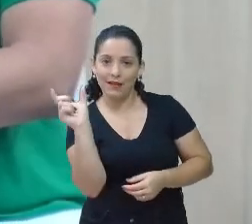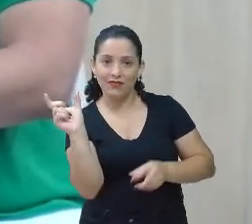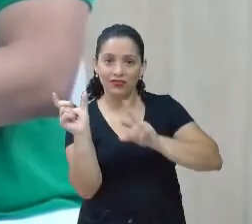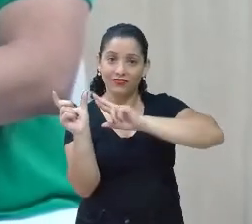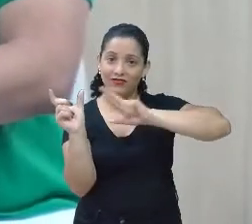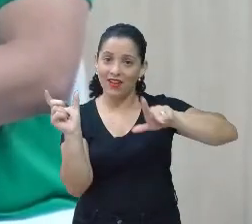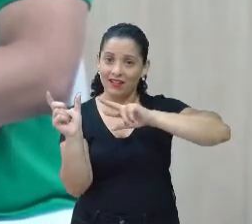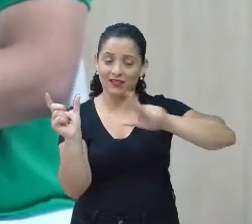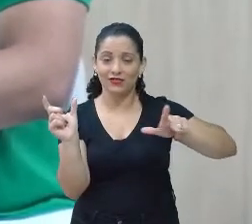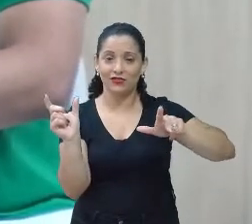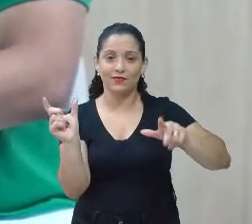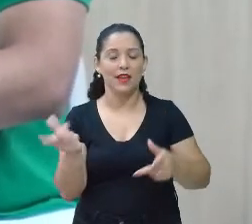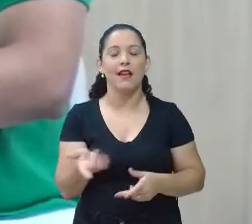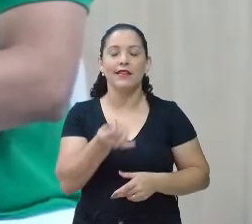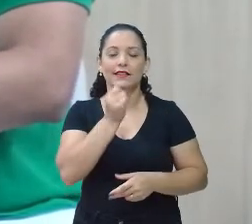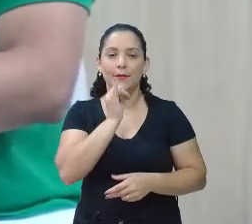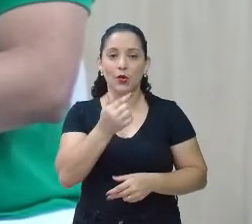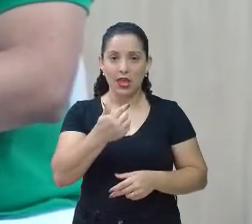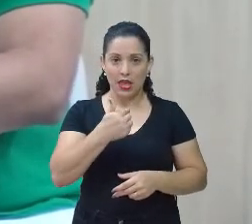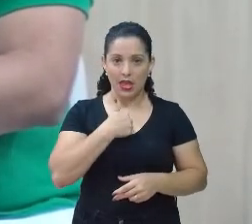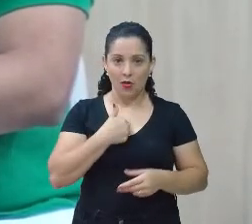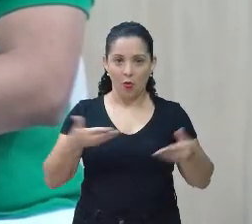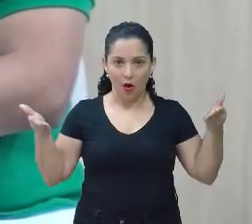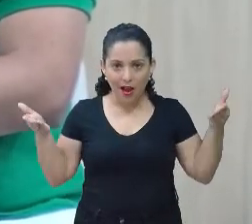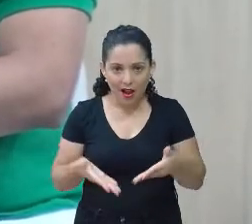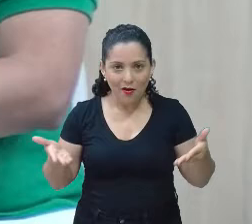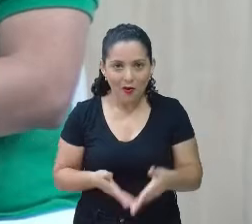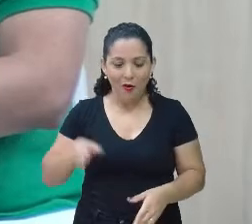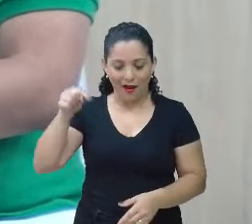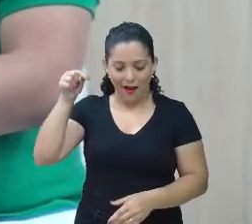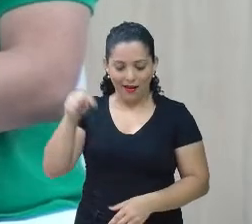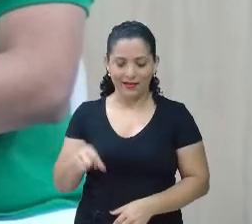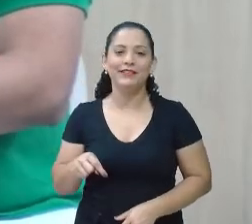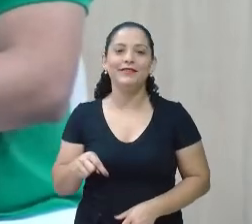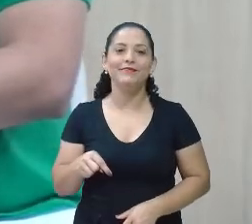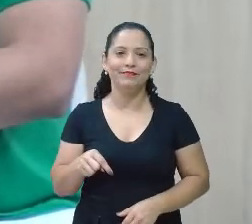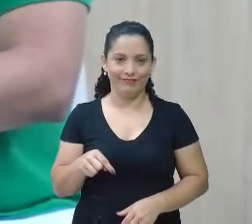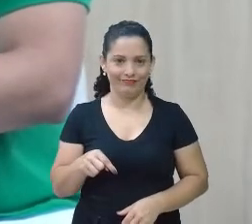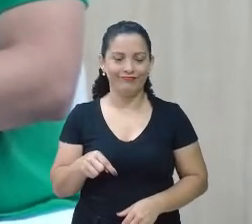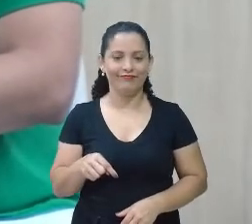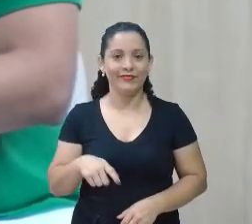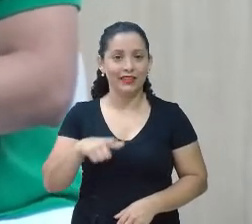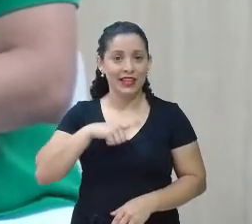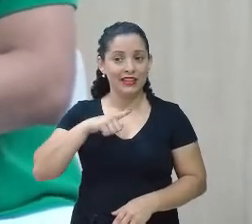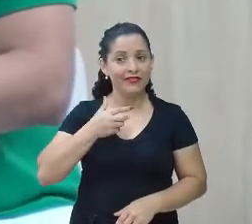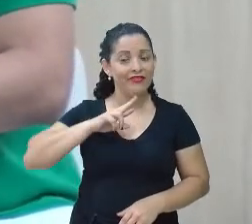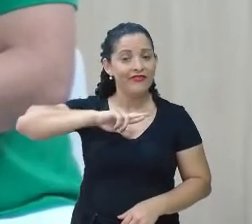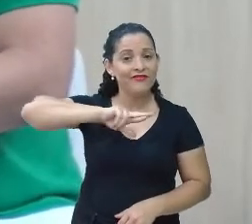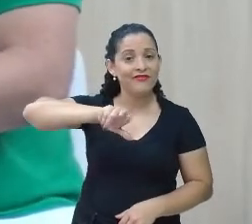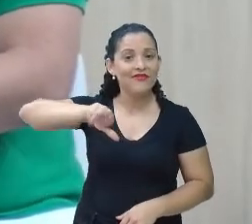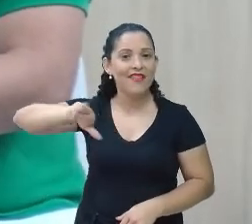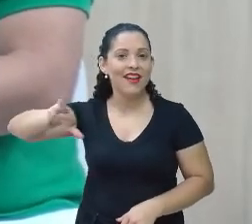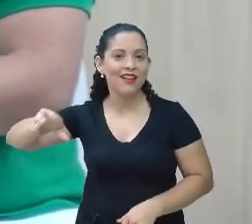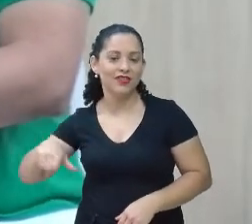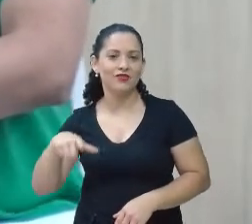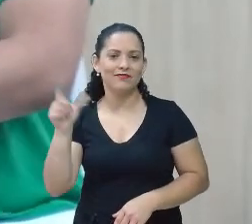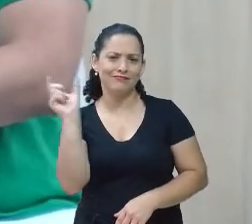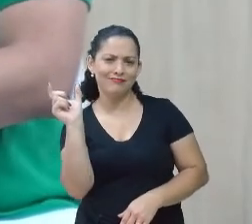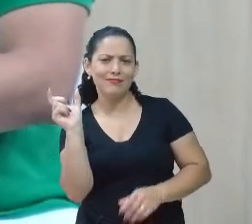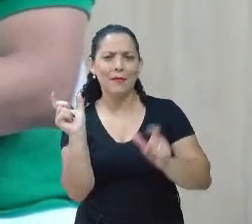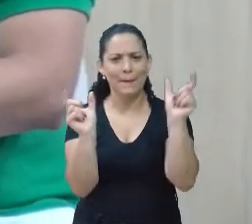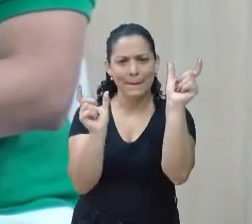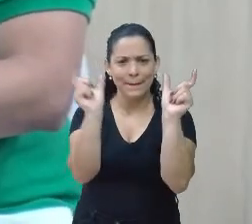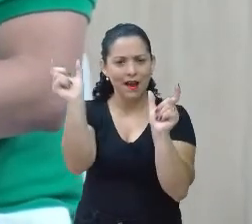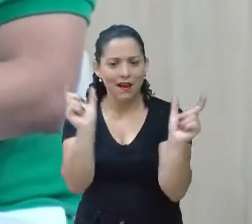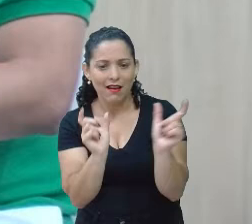agora. Então, para você saber que vai estar sendo, aquele verbo está sendo usado como verbo estar, vai ter as outras palavras que vai ajudar você a saber que